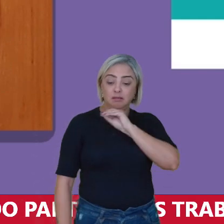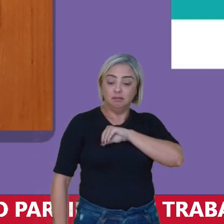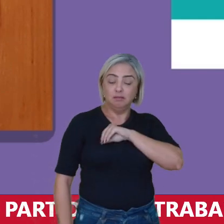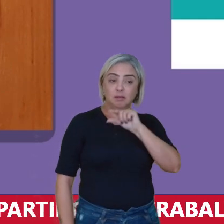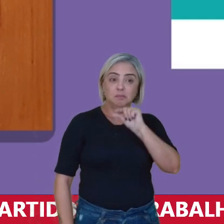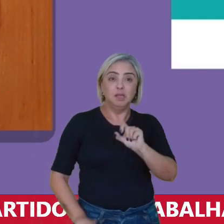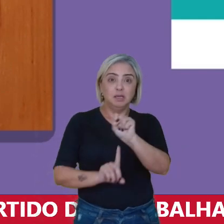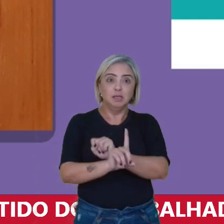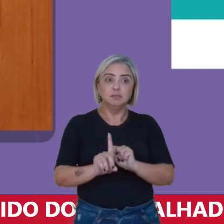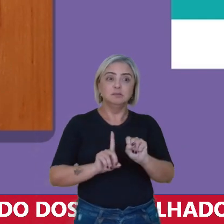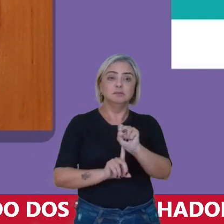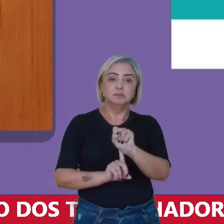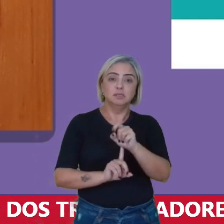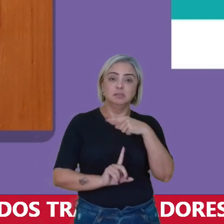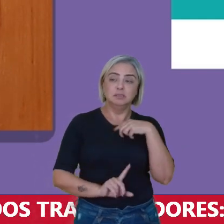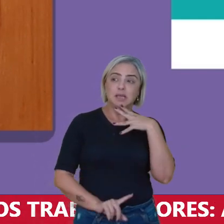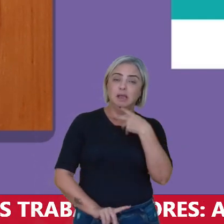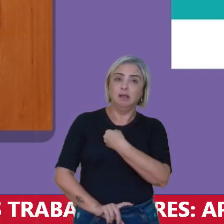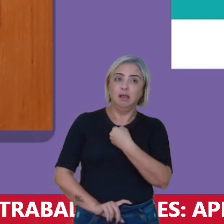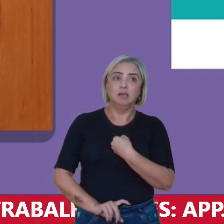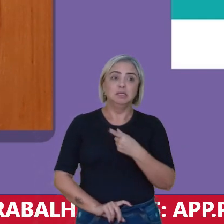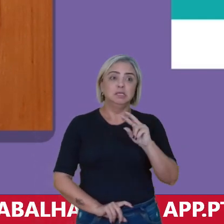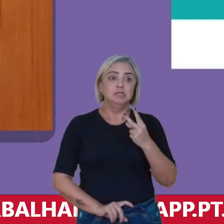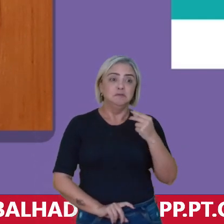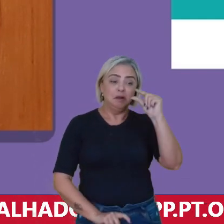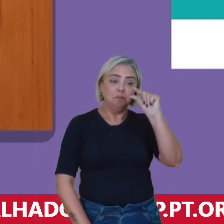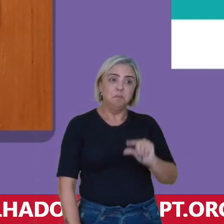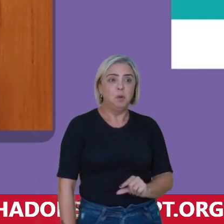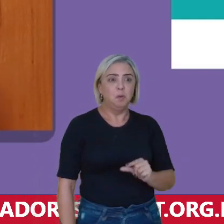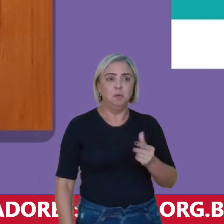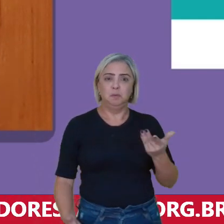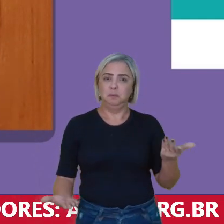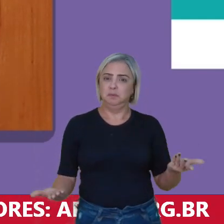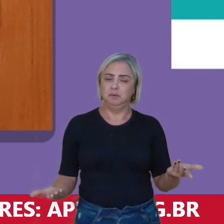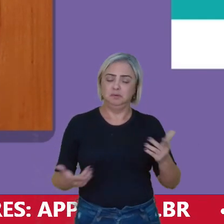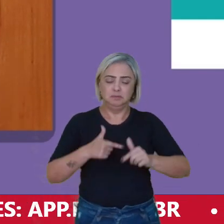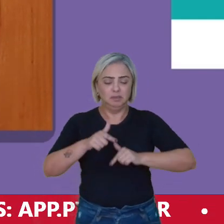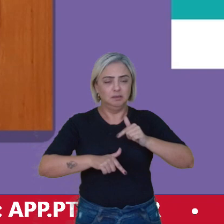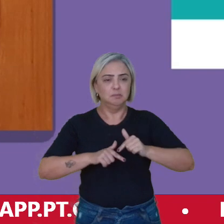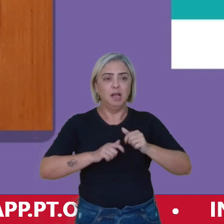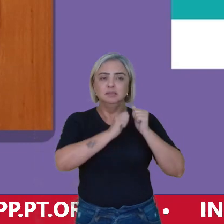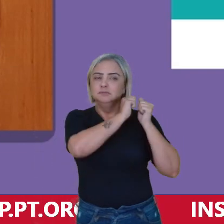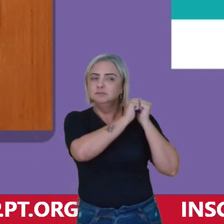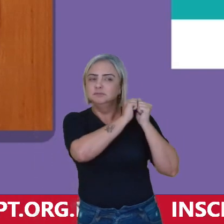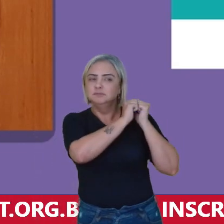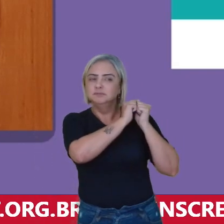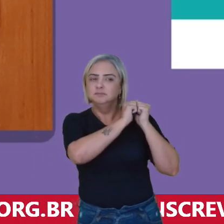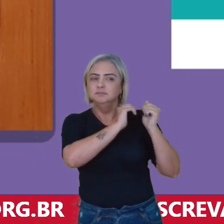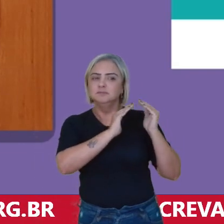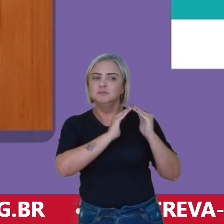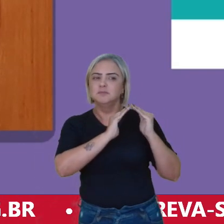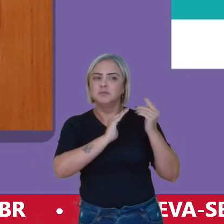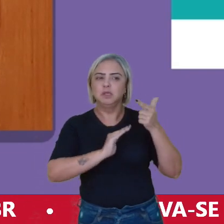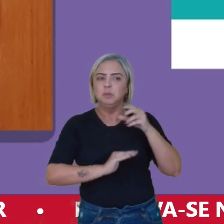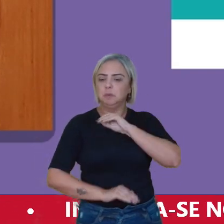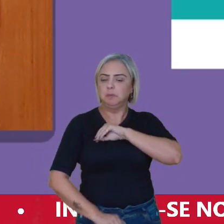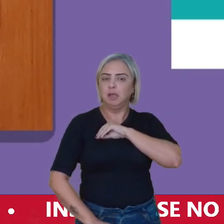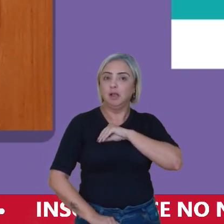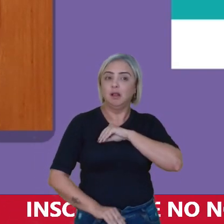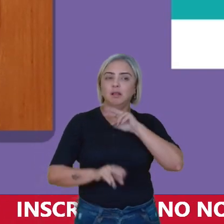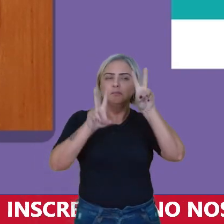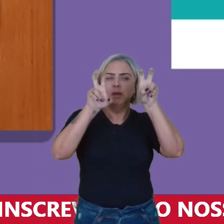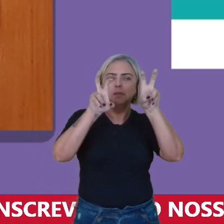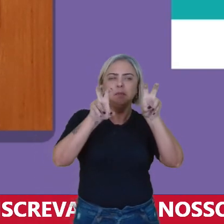a sociedade literalmente acha que a gente vale menos, o fato do trabalho doméstico não remunerado, todos esses temas que